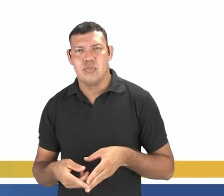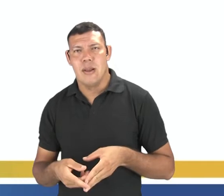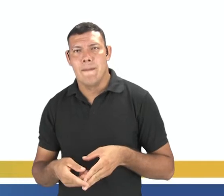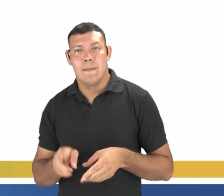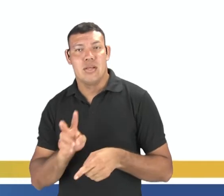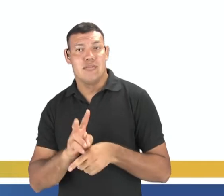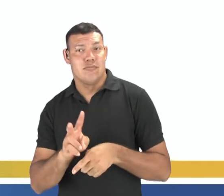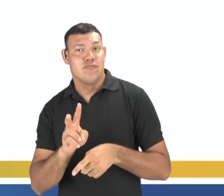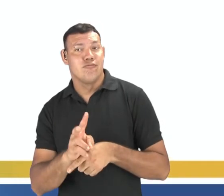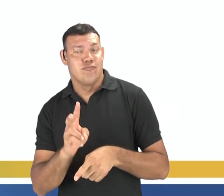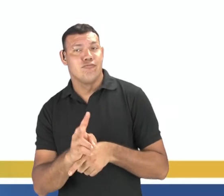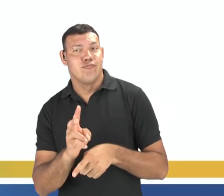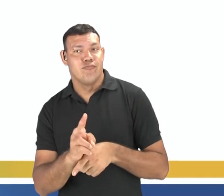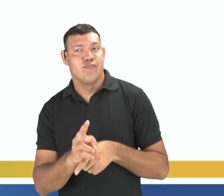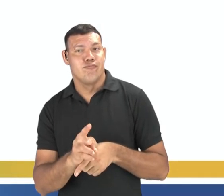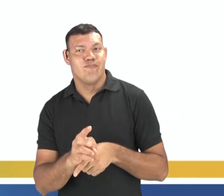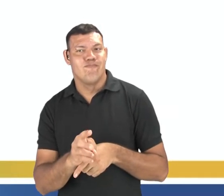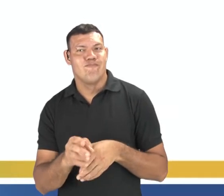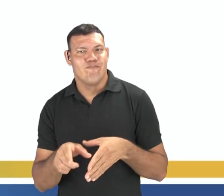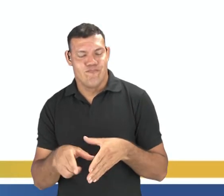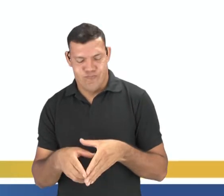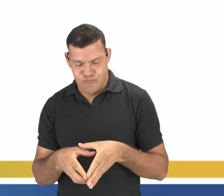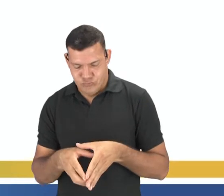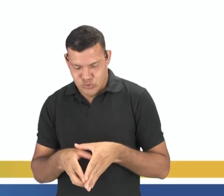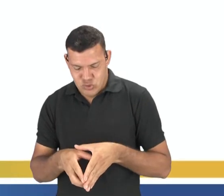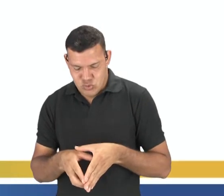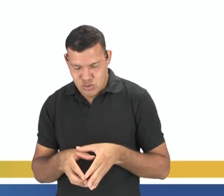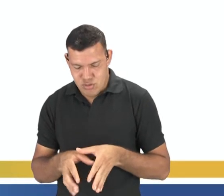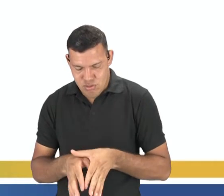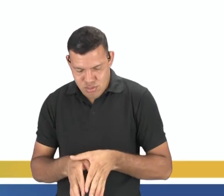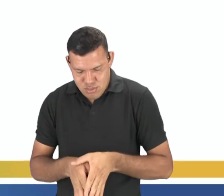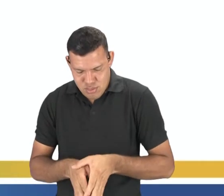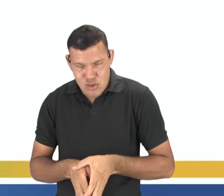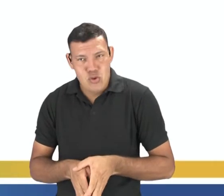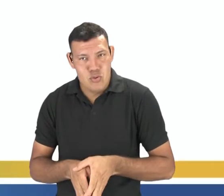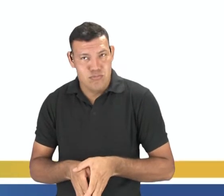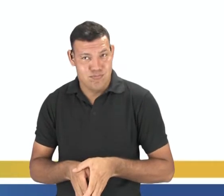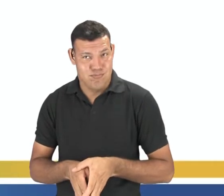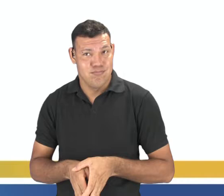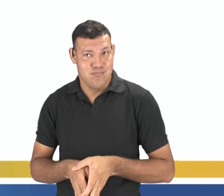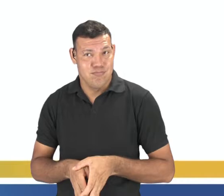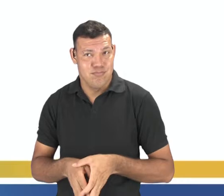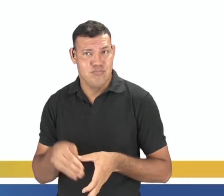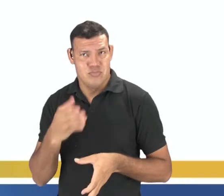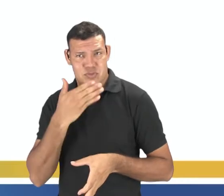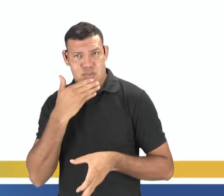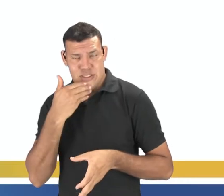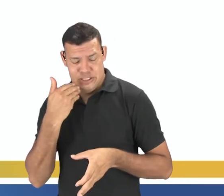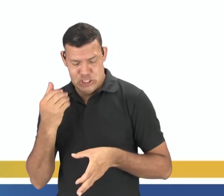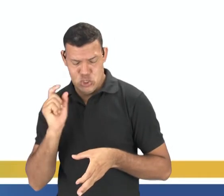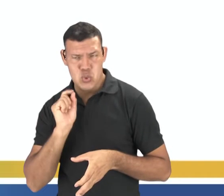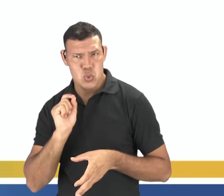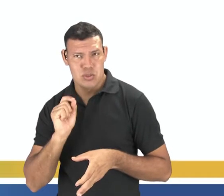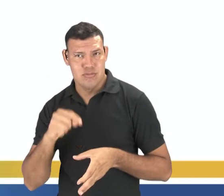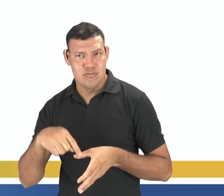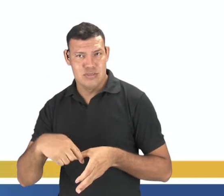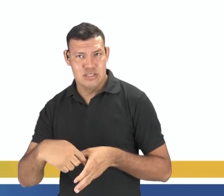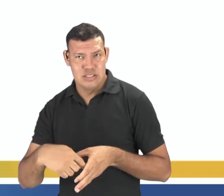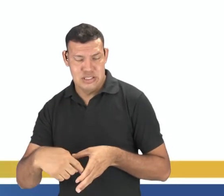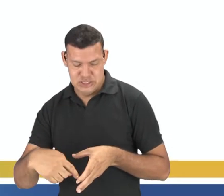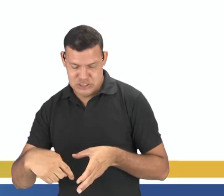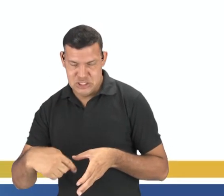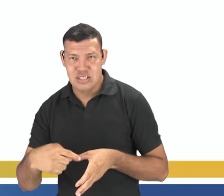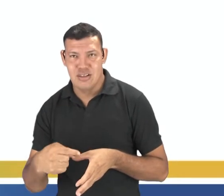protegem a abertura vaginal. Os pequenos lábios, durante o processo de excitação, eles ficam entumecidos